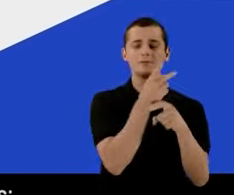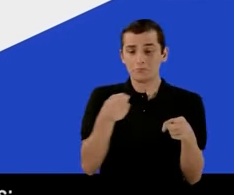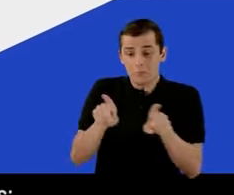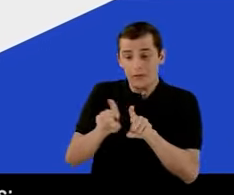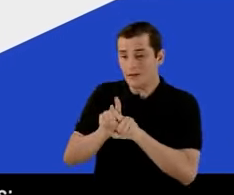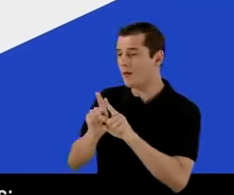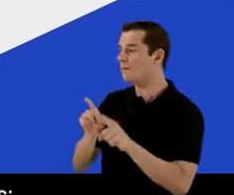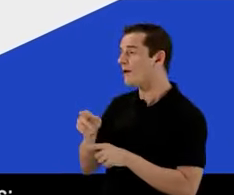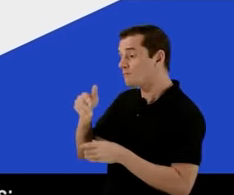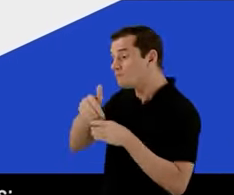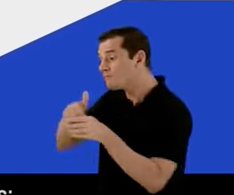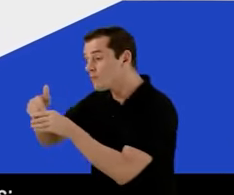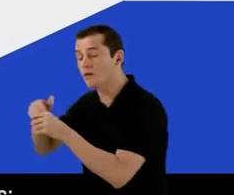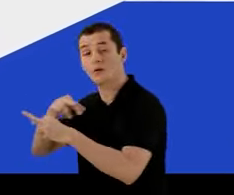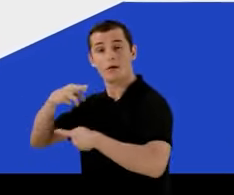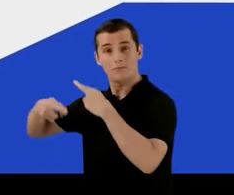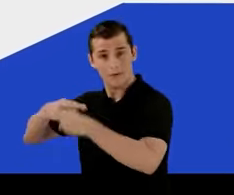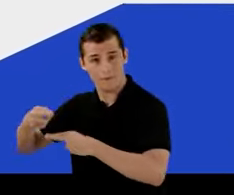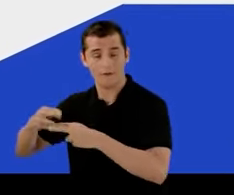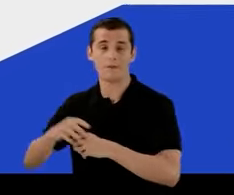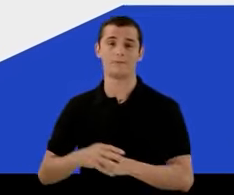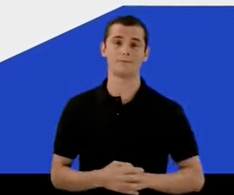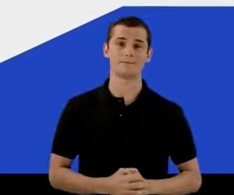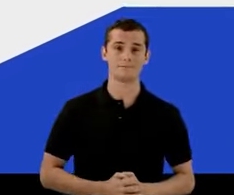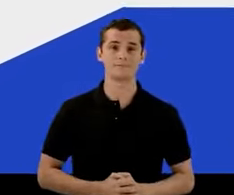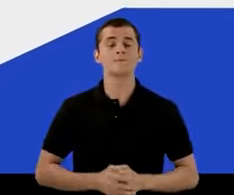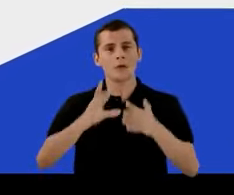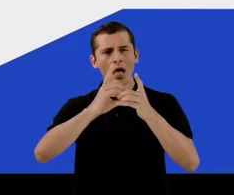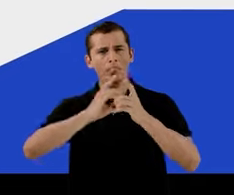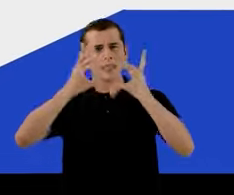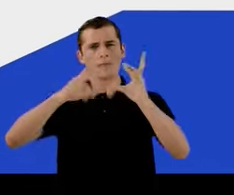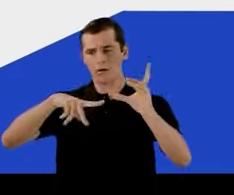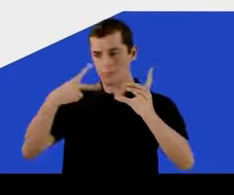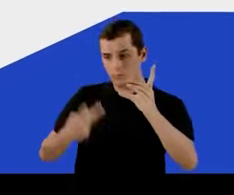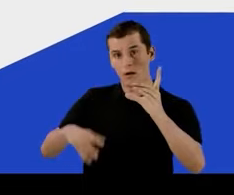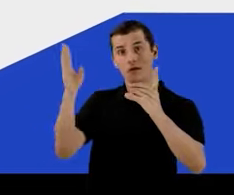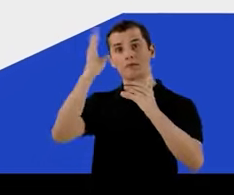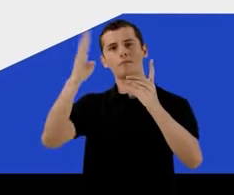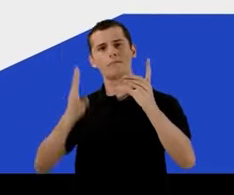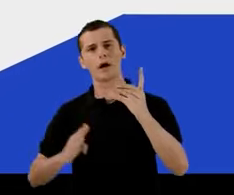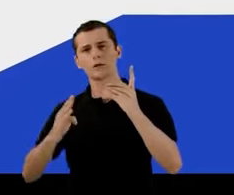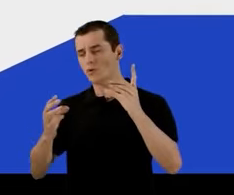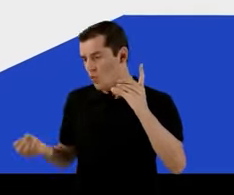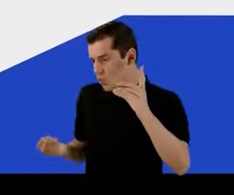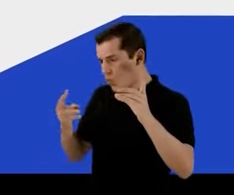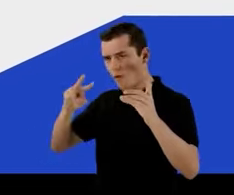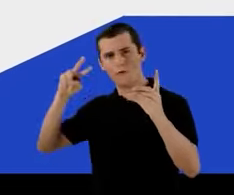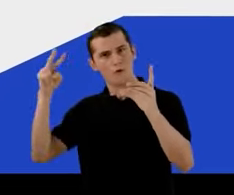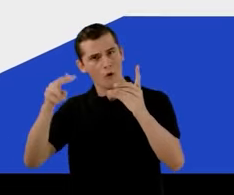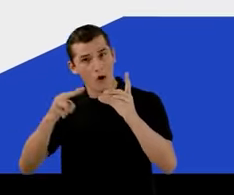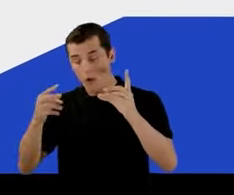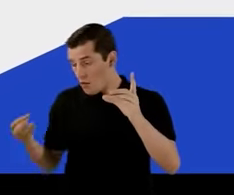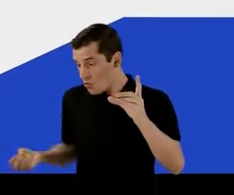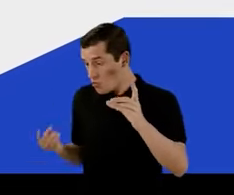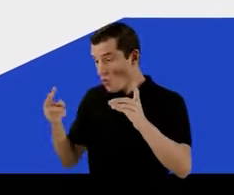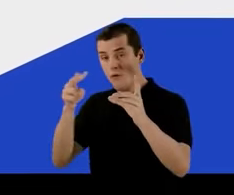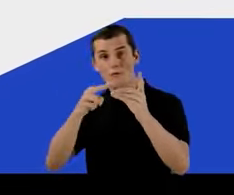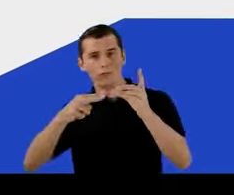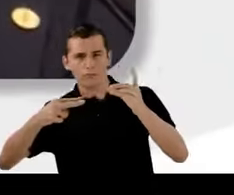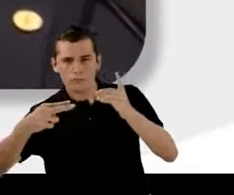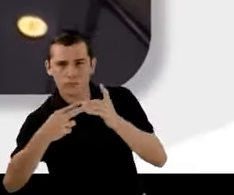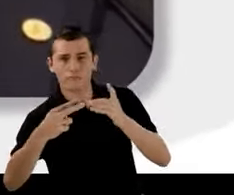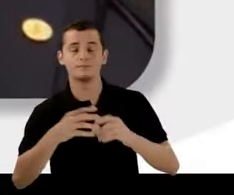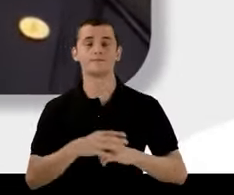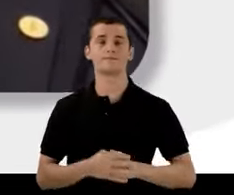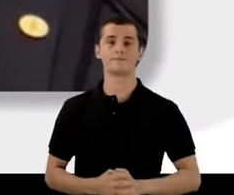e reformas eleitorais novos olhares novas perspectivas para a democracia brasileira